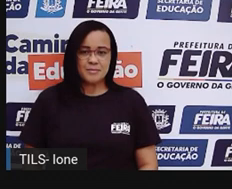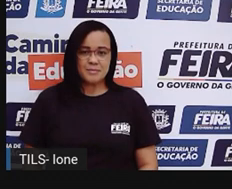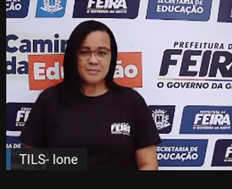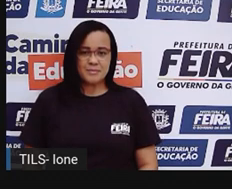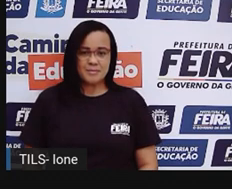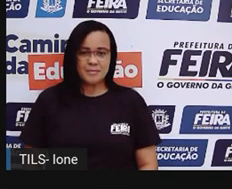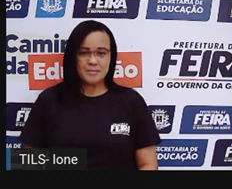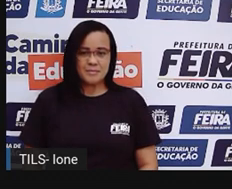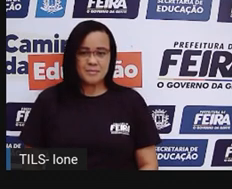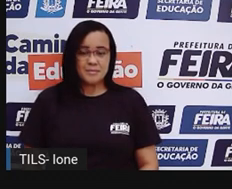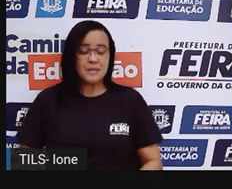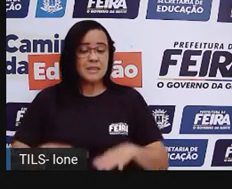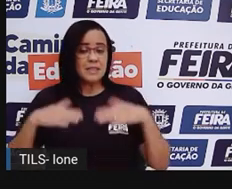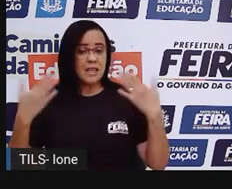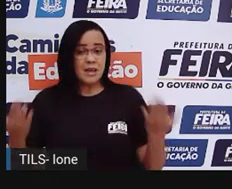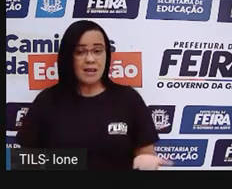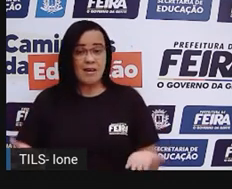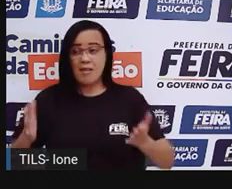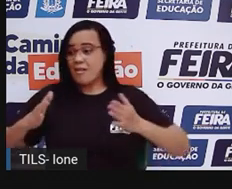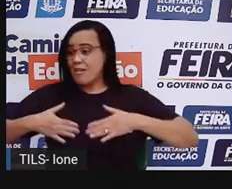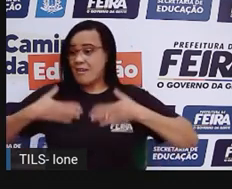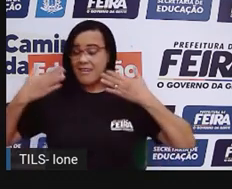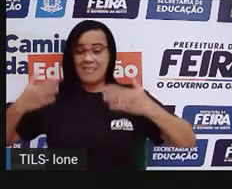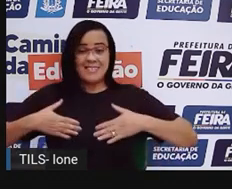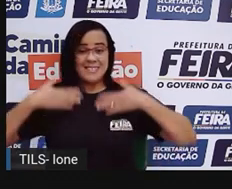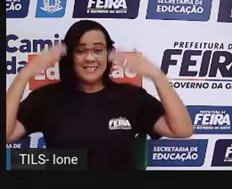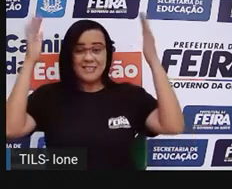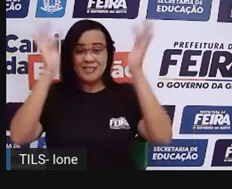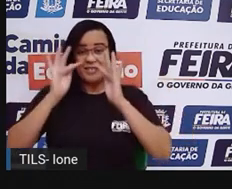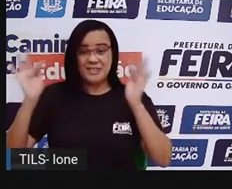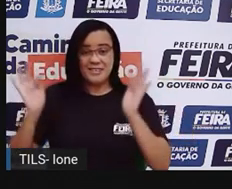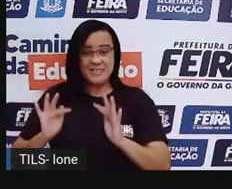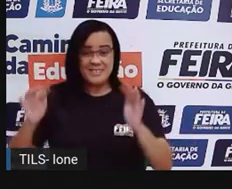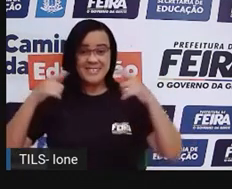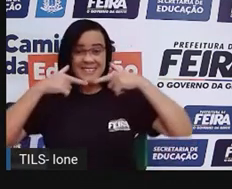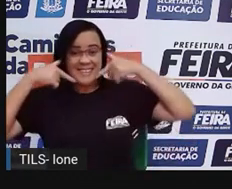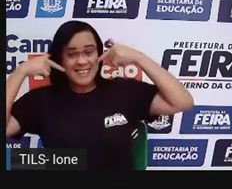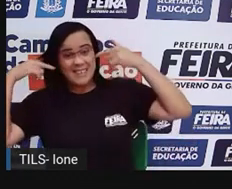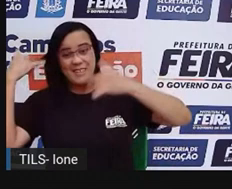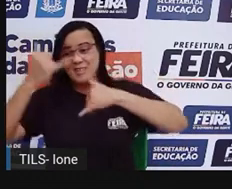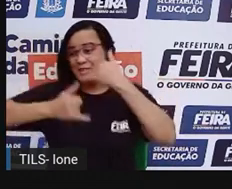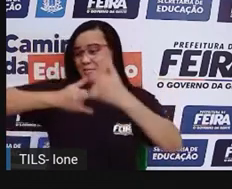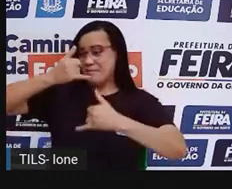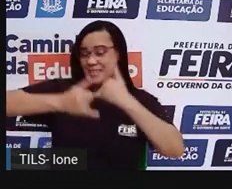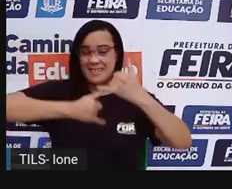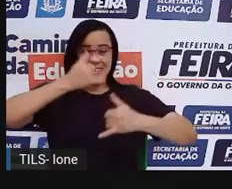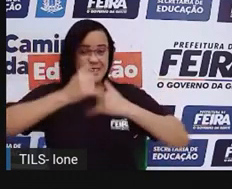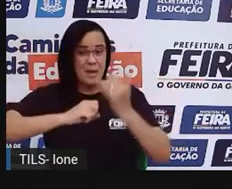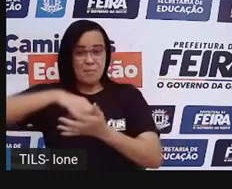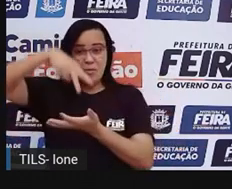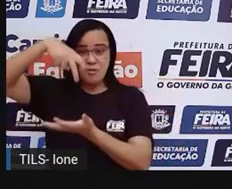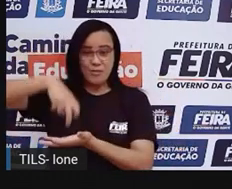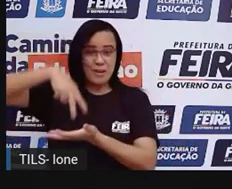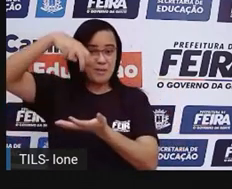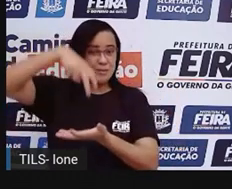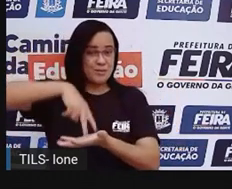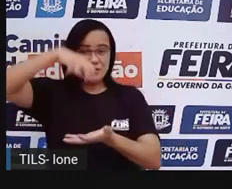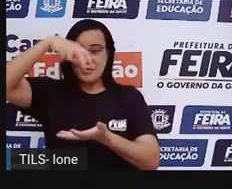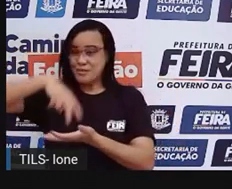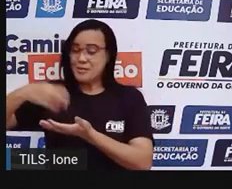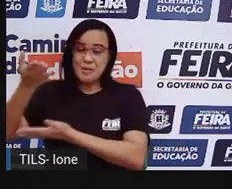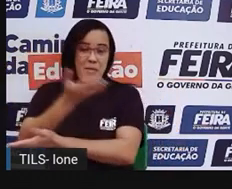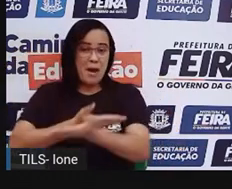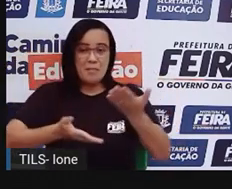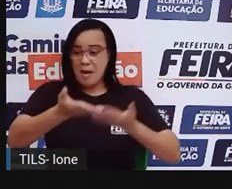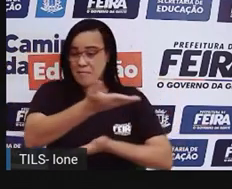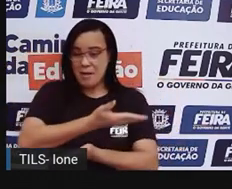Quando está alegre, você ri, pula, dança, brinca e tem vontade de compartilhar sua alegria com todo